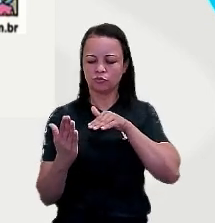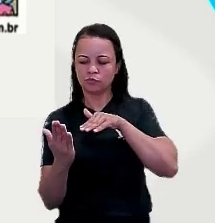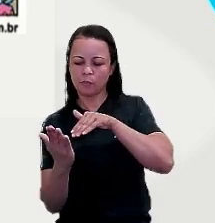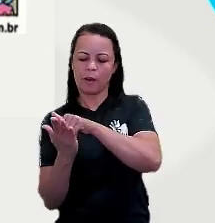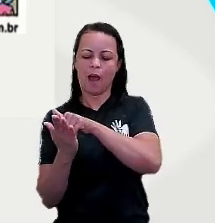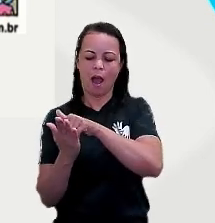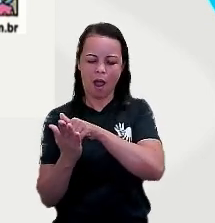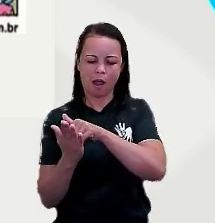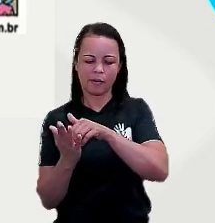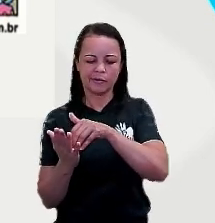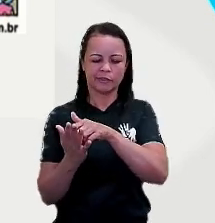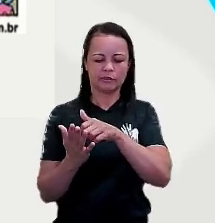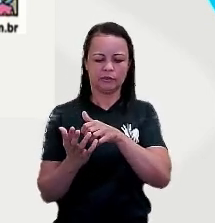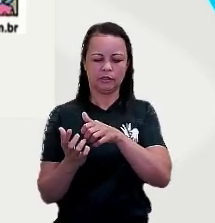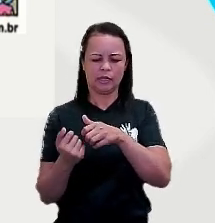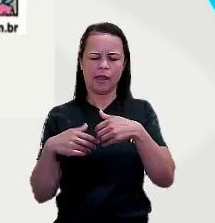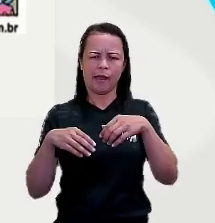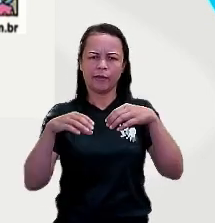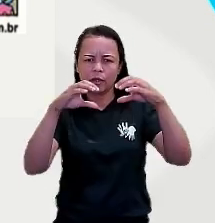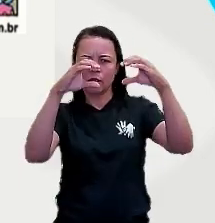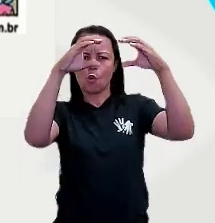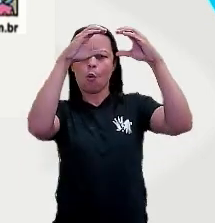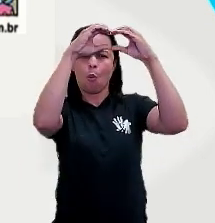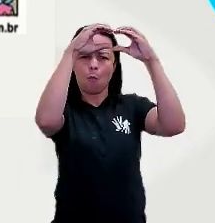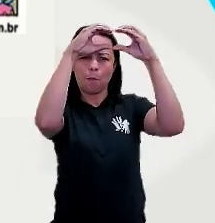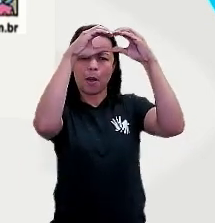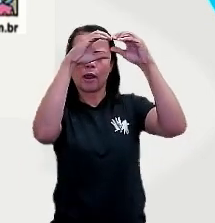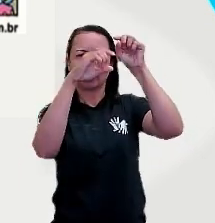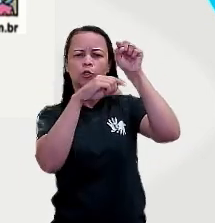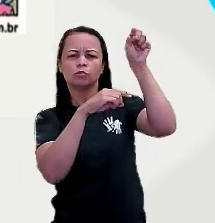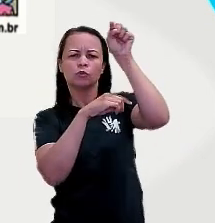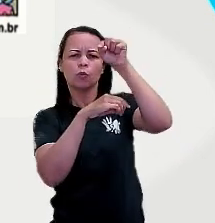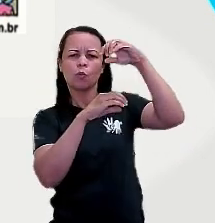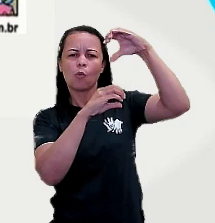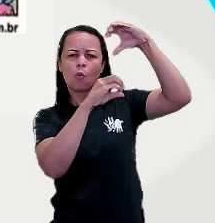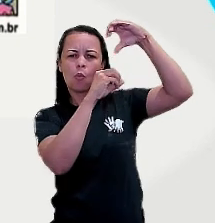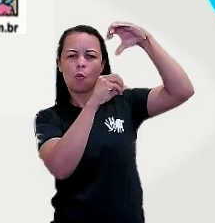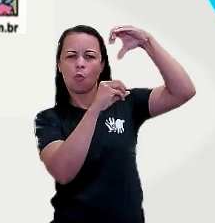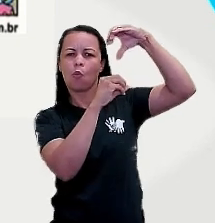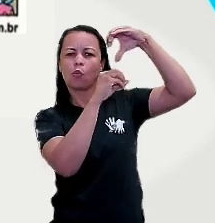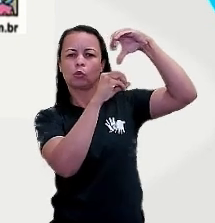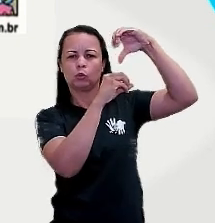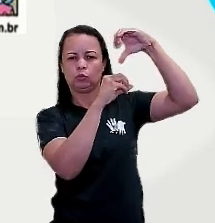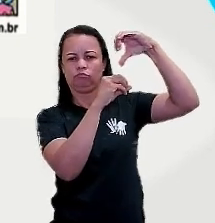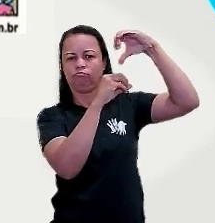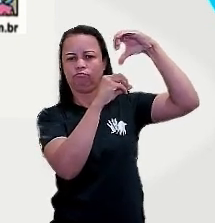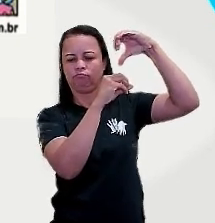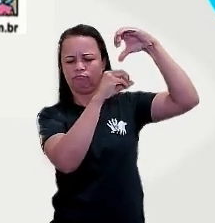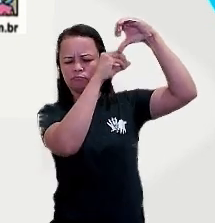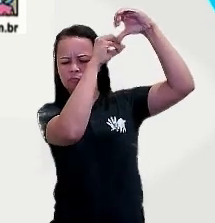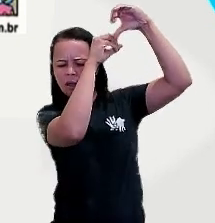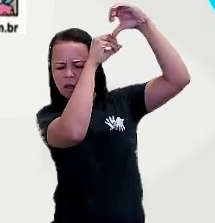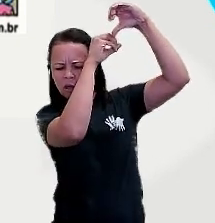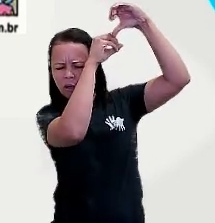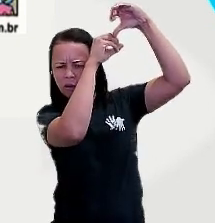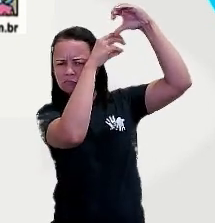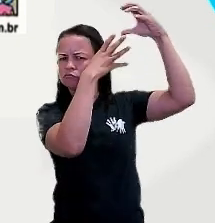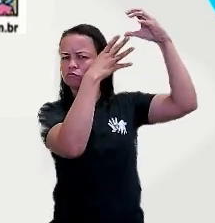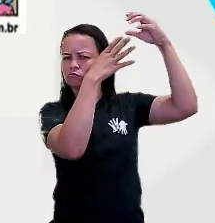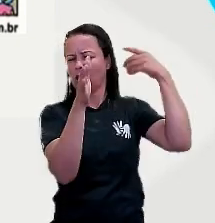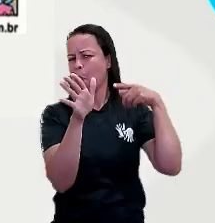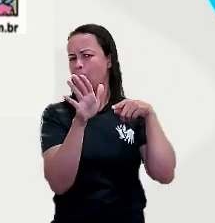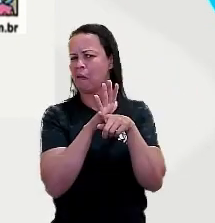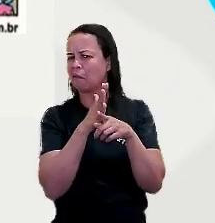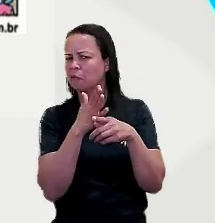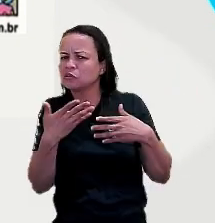e surge um balão com o sinal de interrogação. Oxente, é uma pergunta que